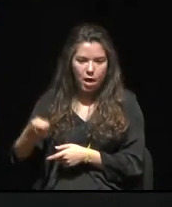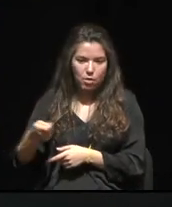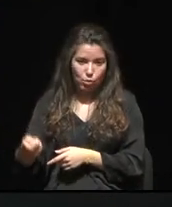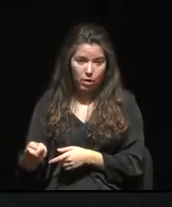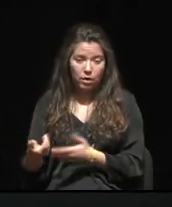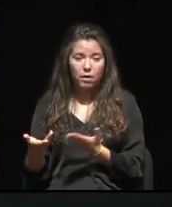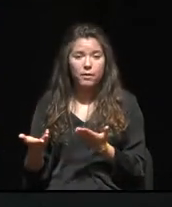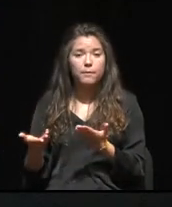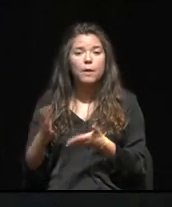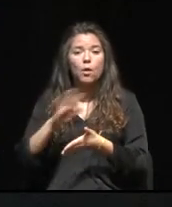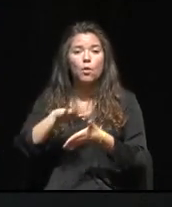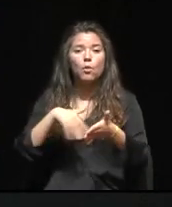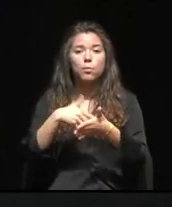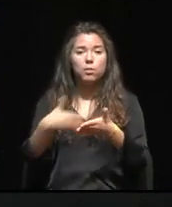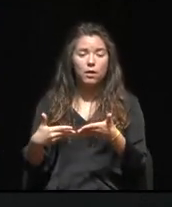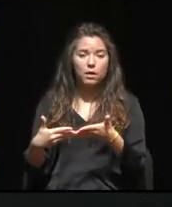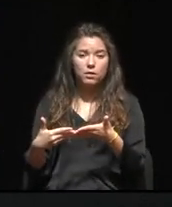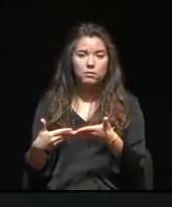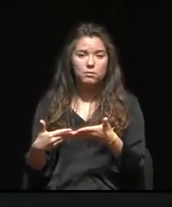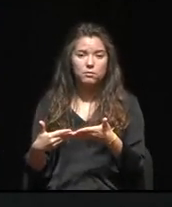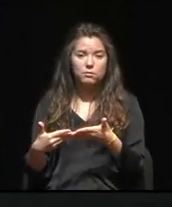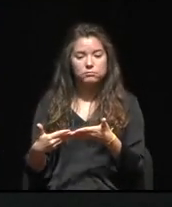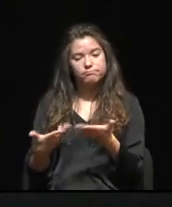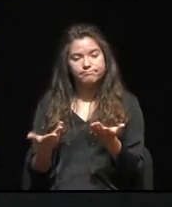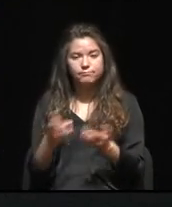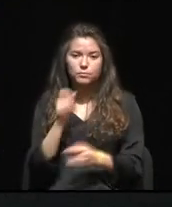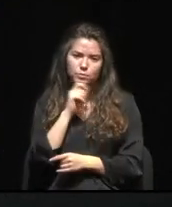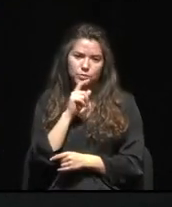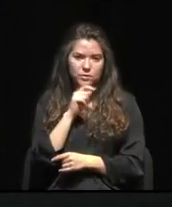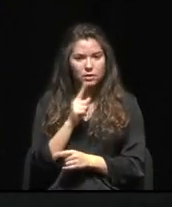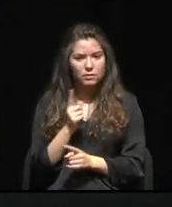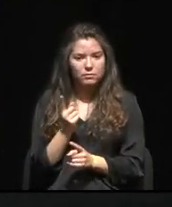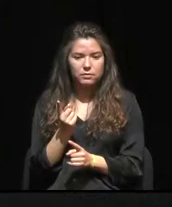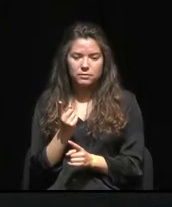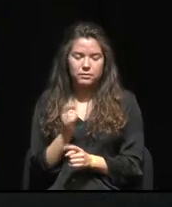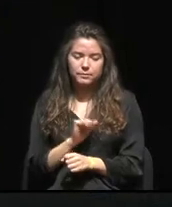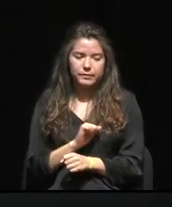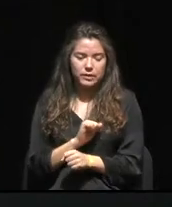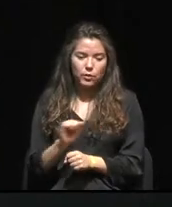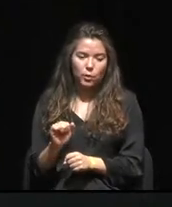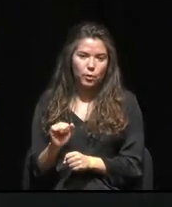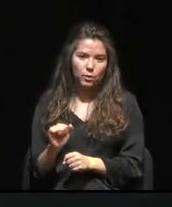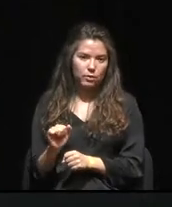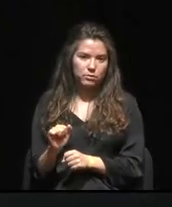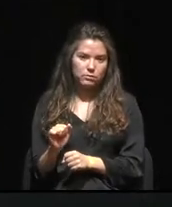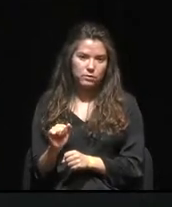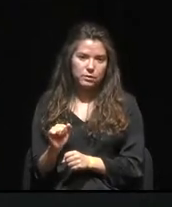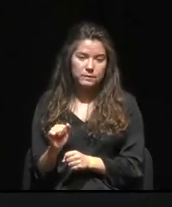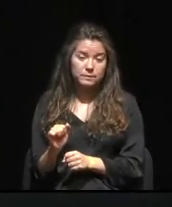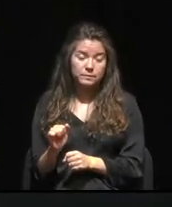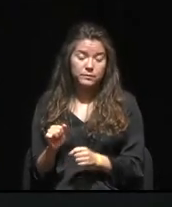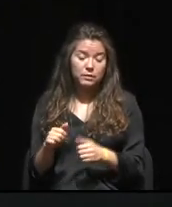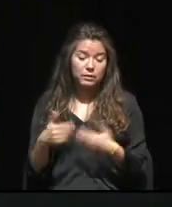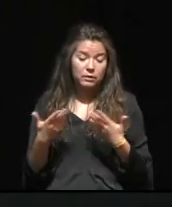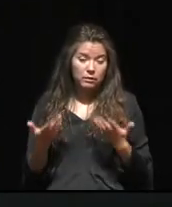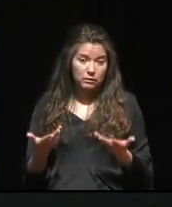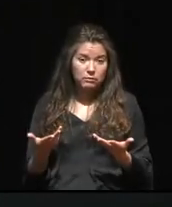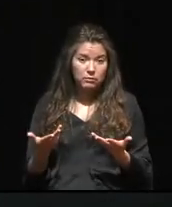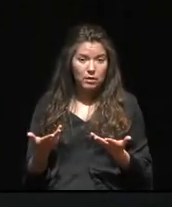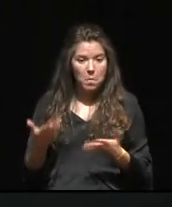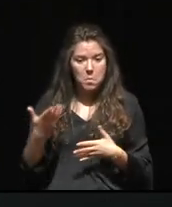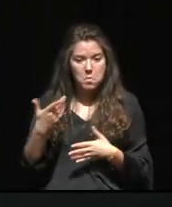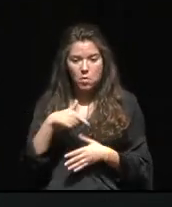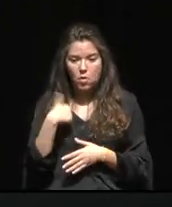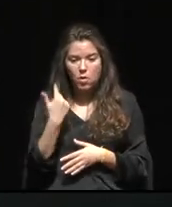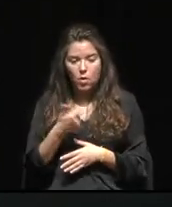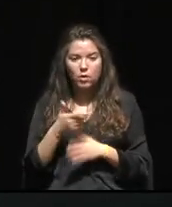o o plano provavelmente será mesmo incompatível com essa com essa concessão e portanto nós teremos